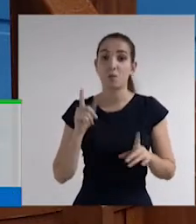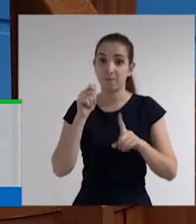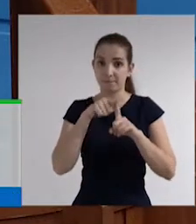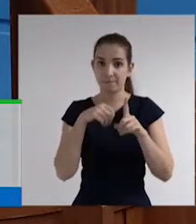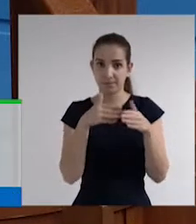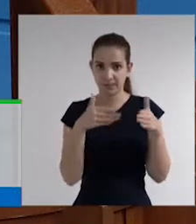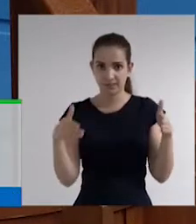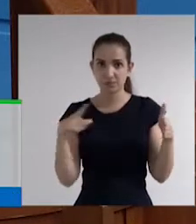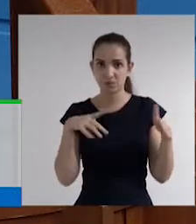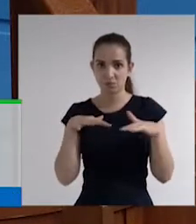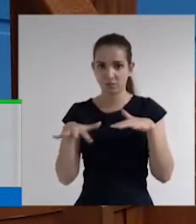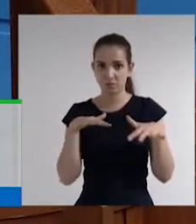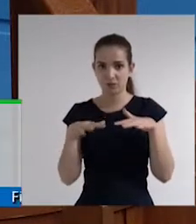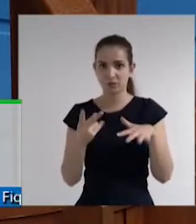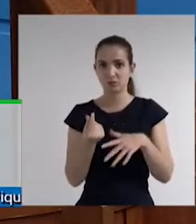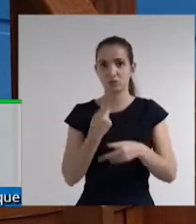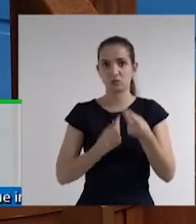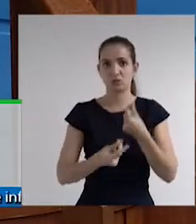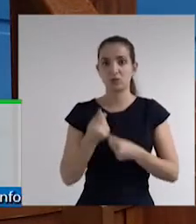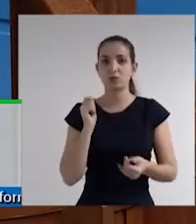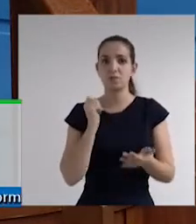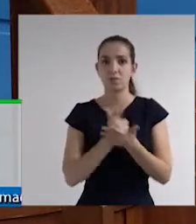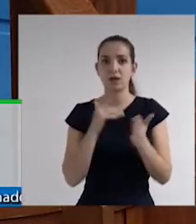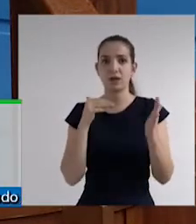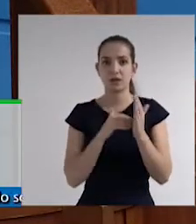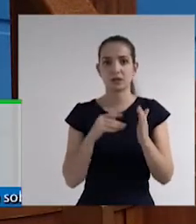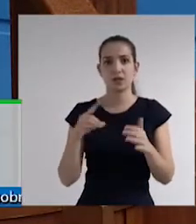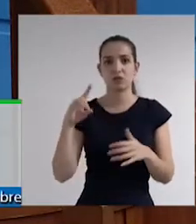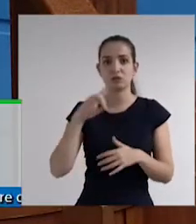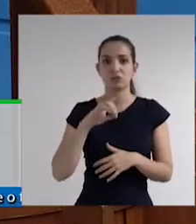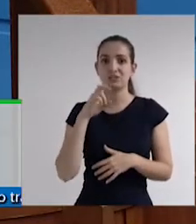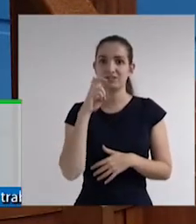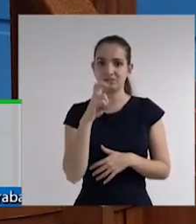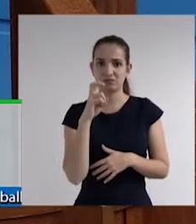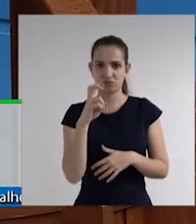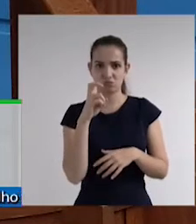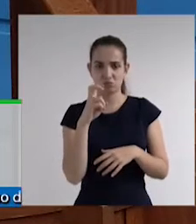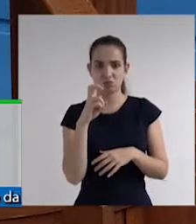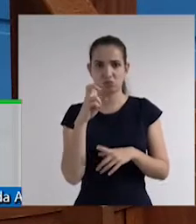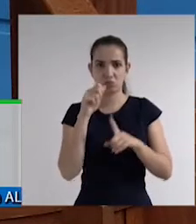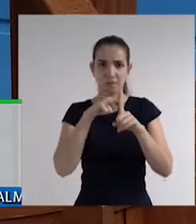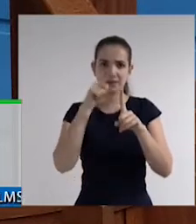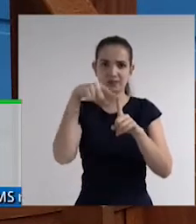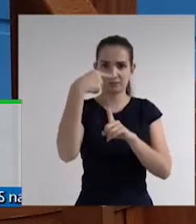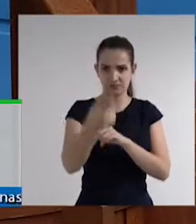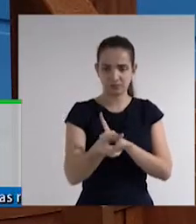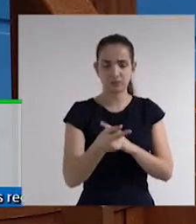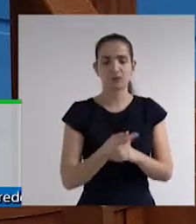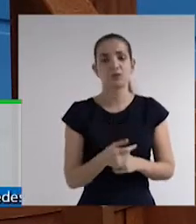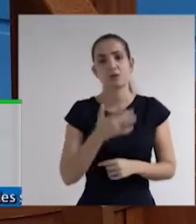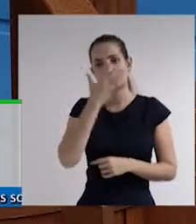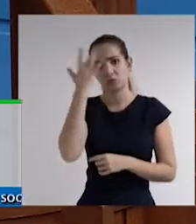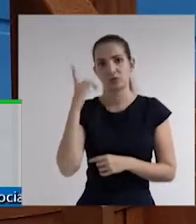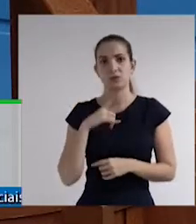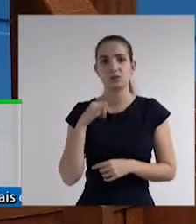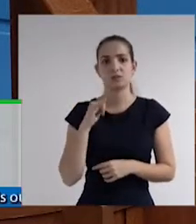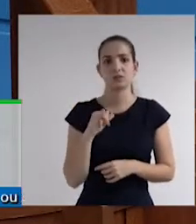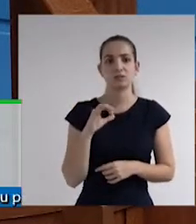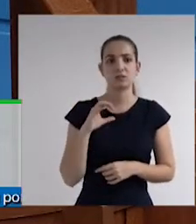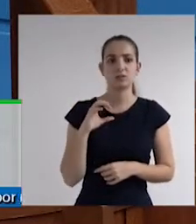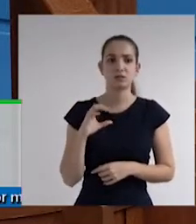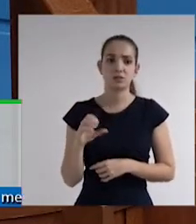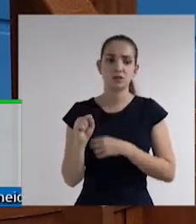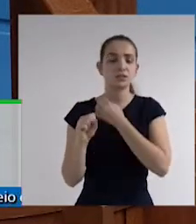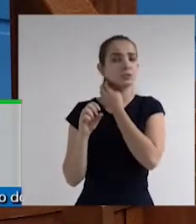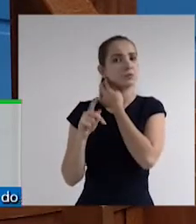movimento econômico, e se paga até o 5º dia útil do mês subsequente. E quem tem o ST, que é o garantido,